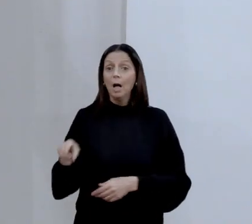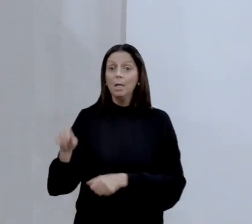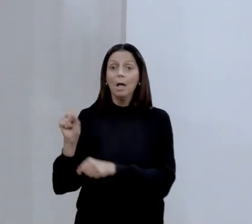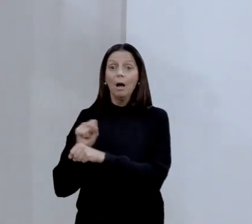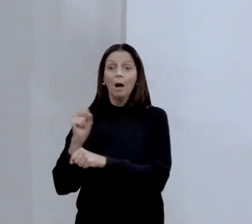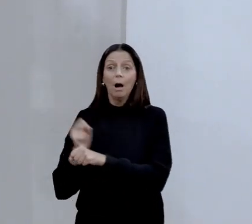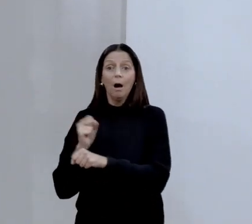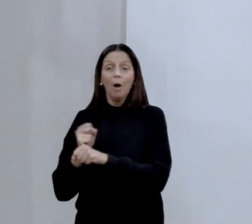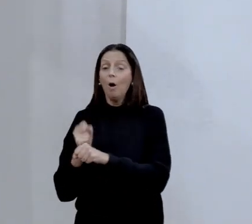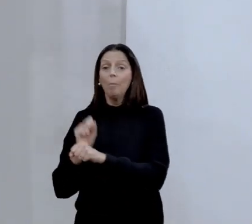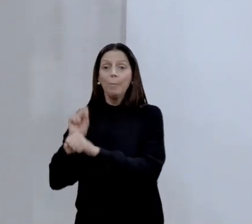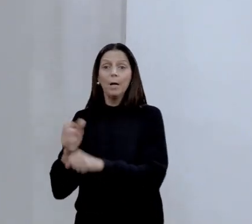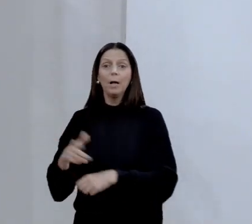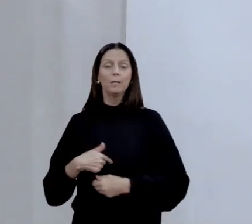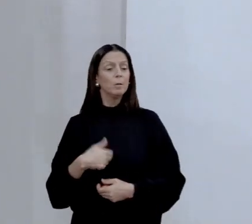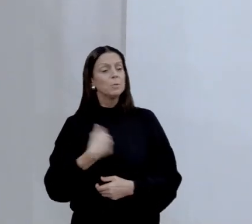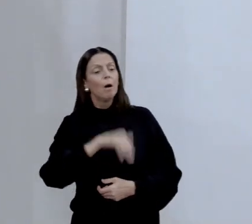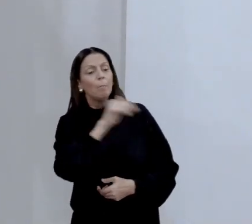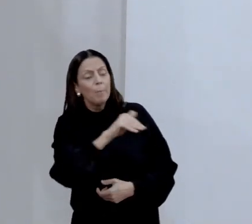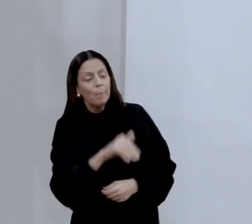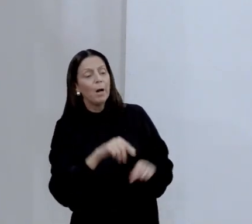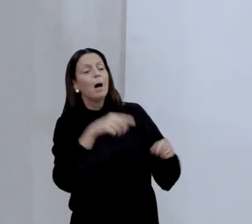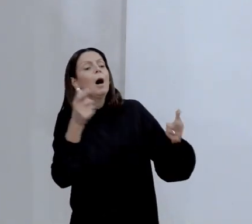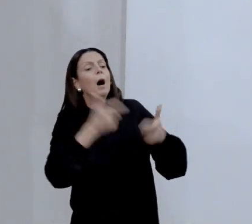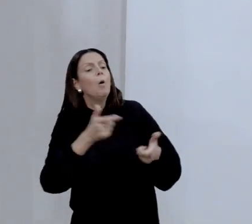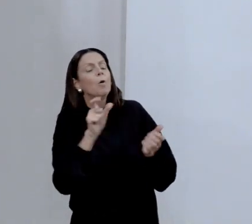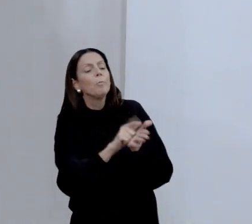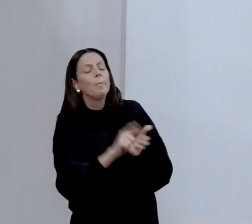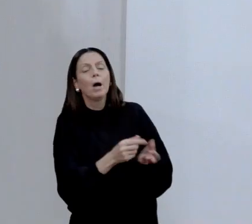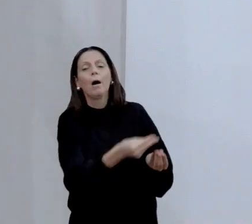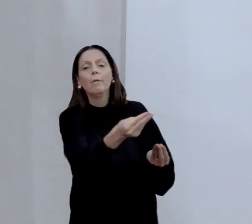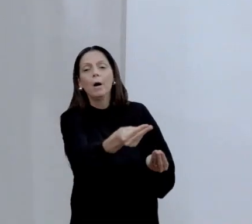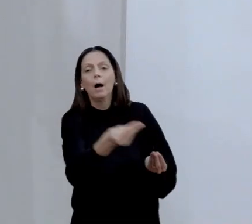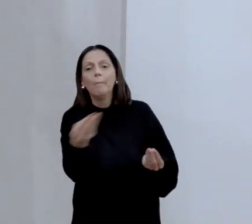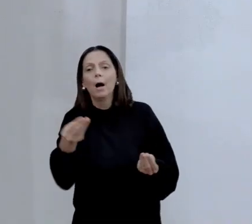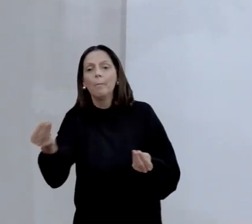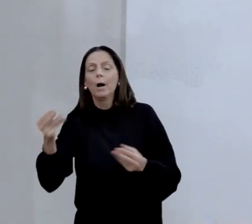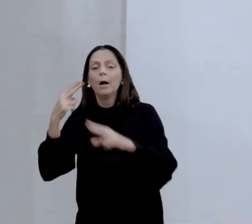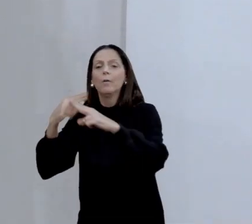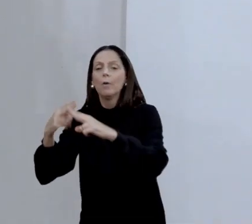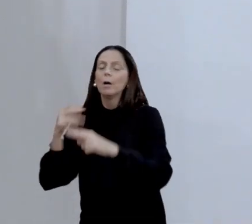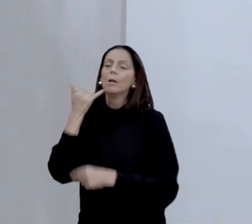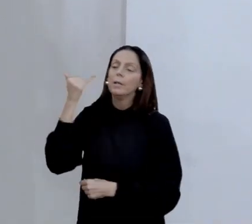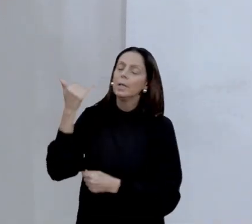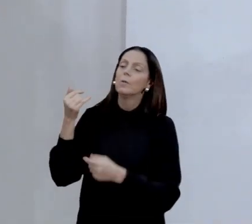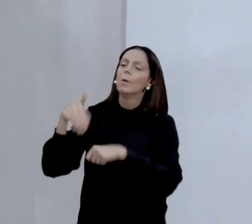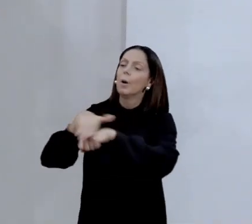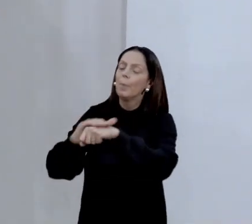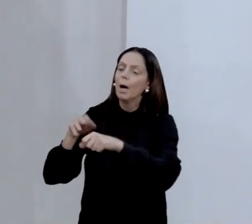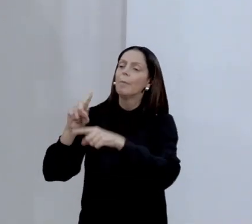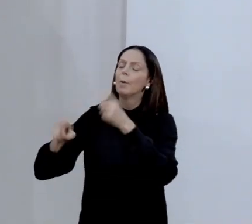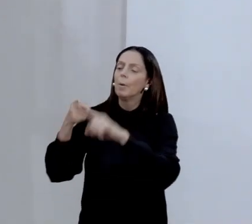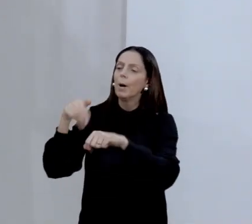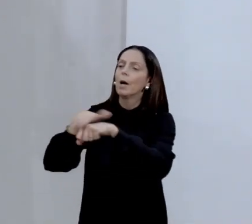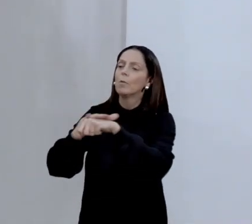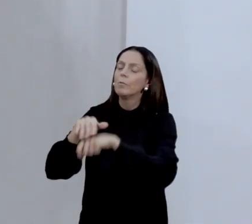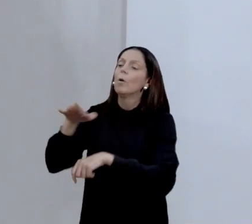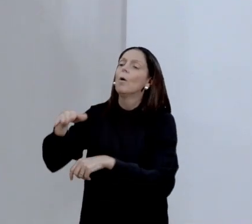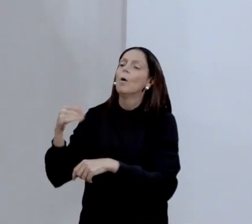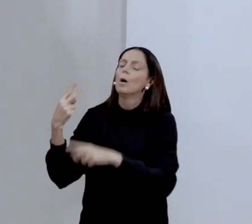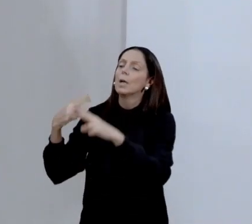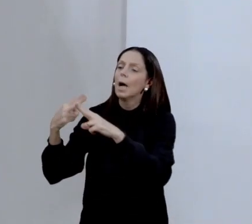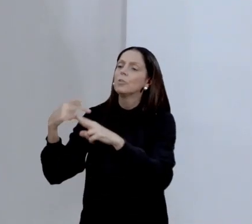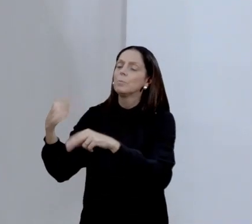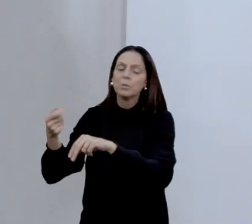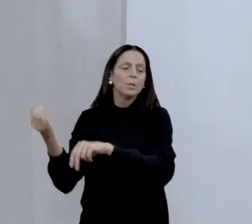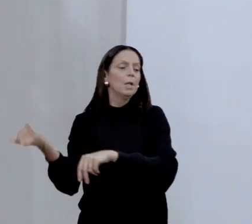lá no Progem, enfim, eu tenho que ficar ali monitorando toda hora. Aí quando eles falam que está na Caixa Econômica, beleza, vou lá, falo com o pessoal da Caixa, a Caixa Econômica vai lá, faz a